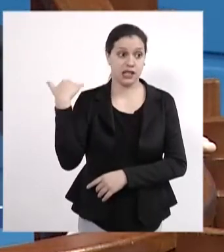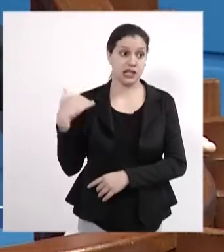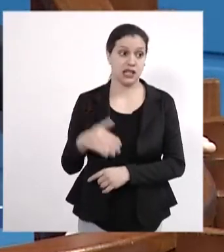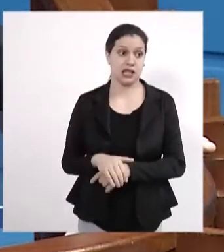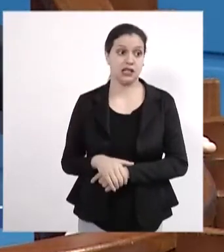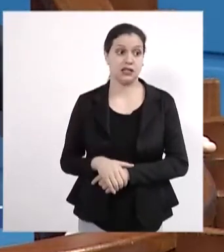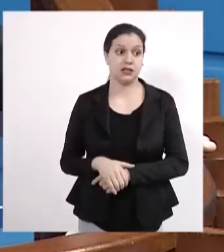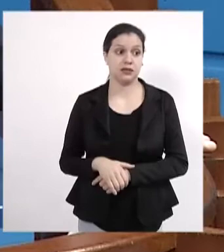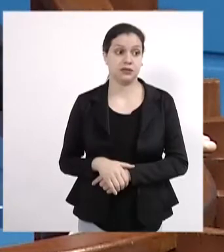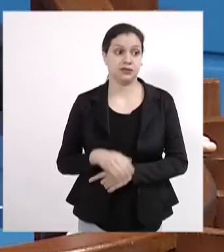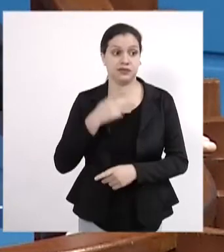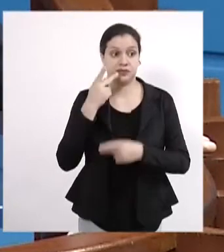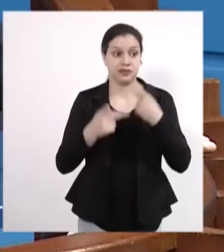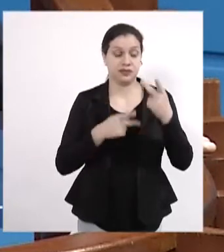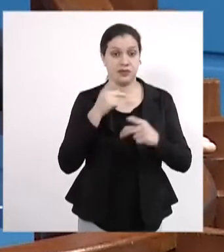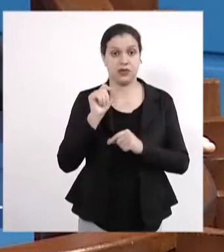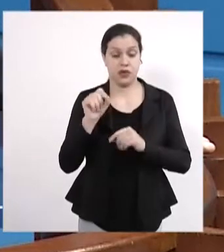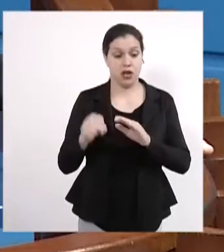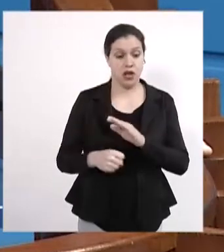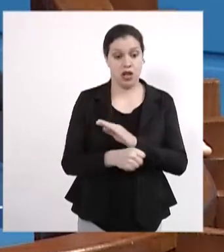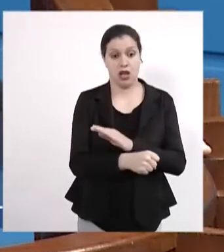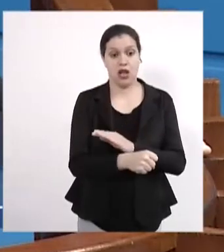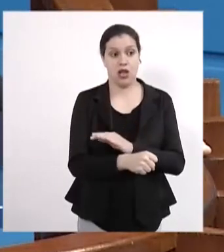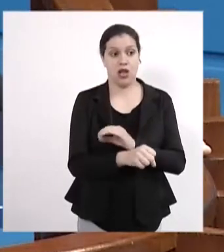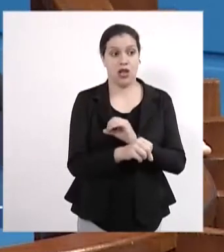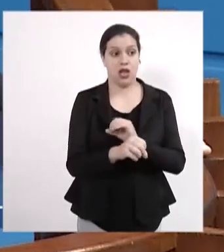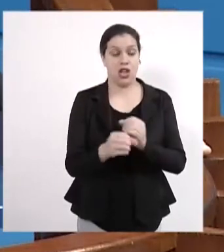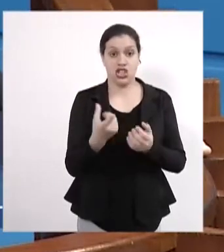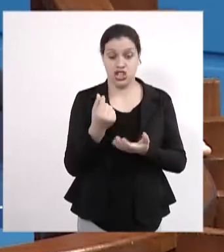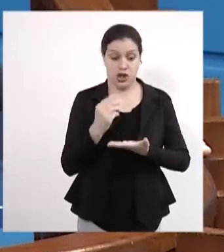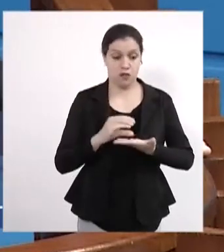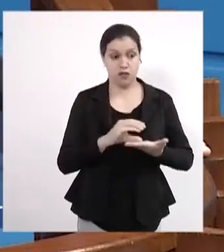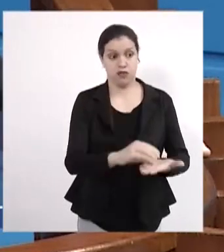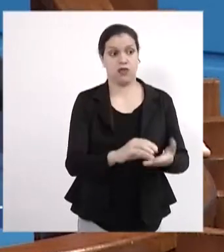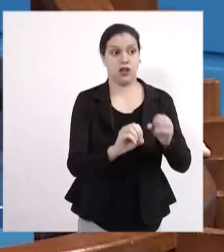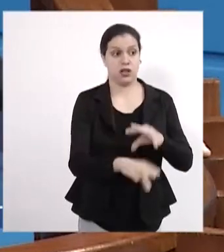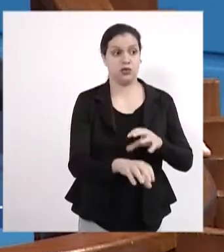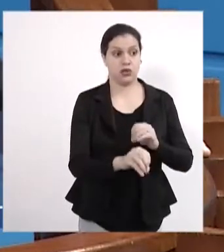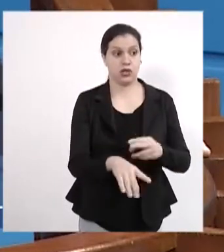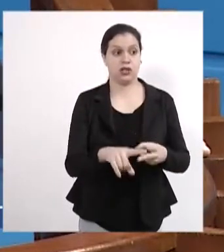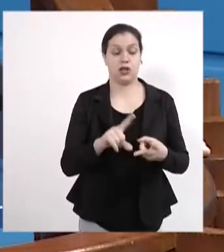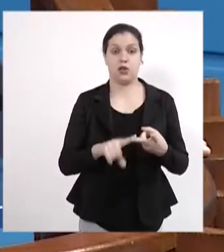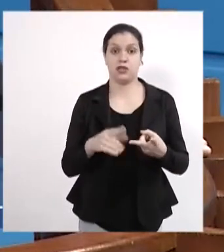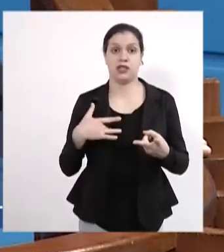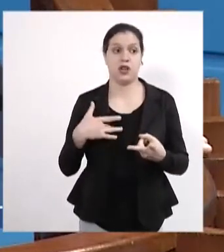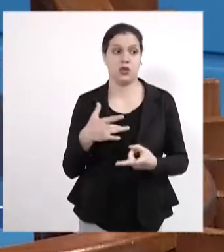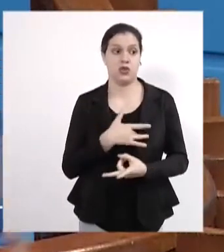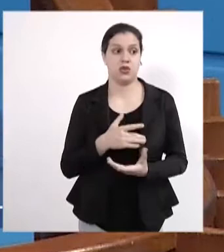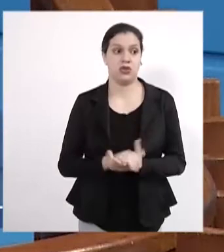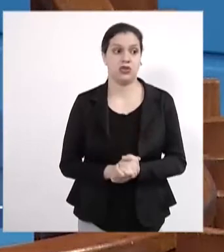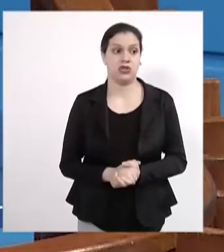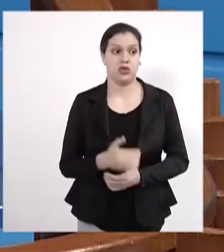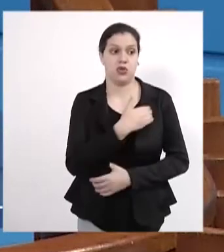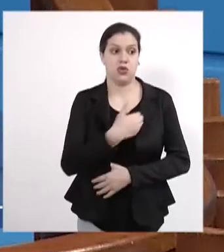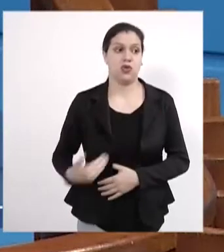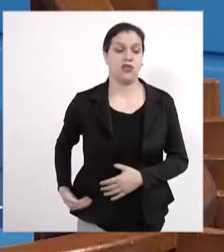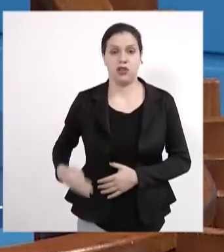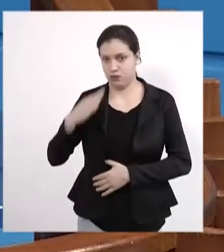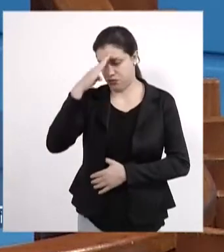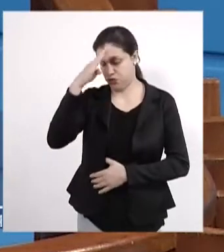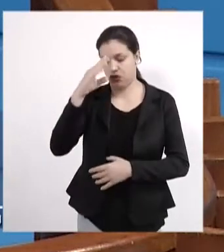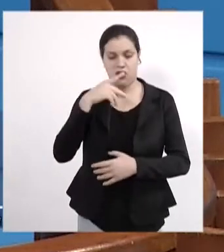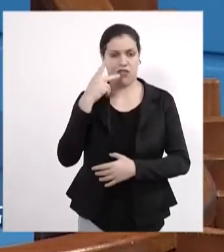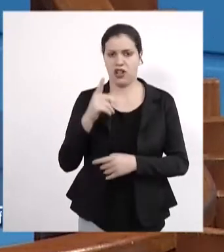fossem destinados para a educação e para a saúde. O governo Bolsonaro acabou com isso, pode usar para qualquer coisa esse recurso.